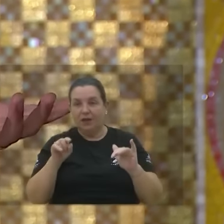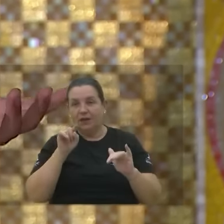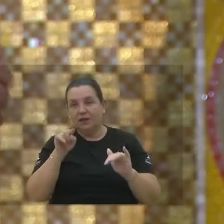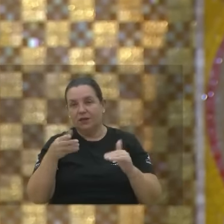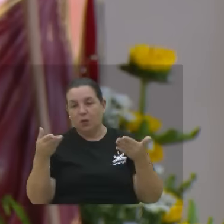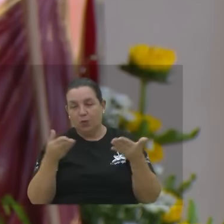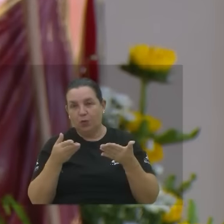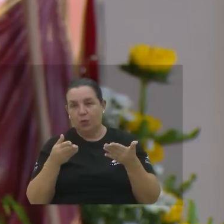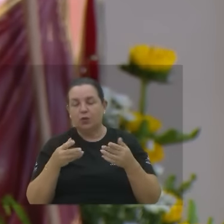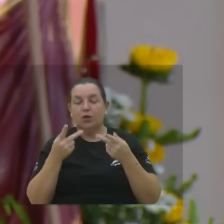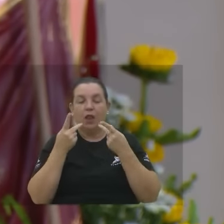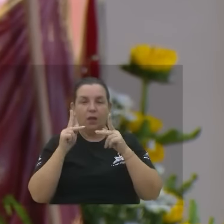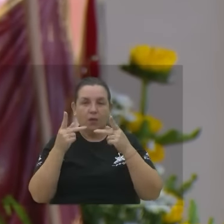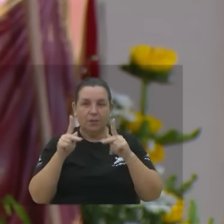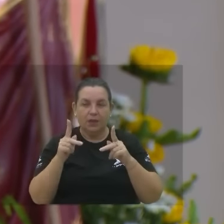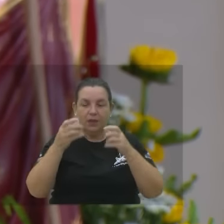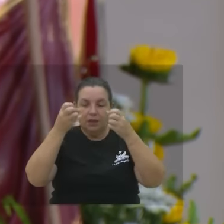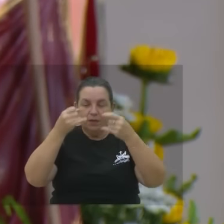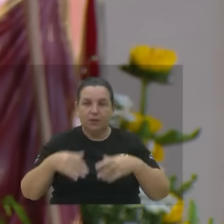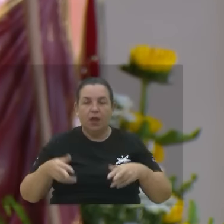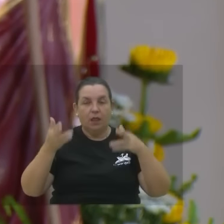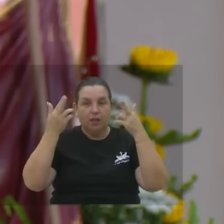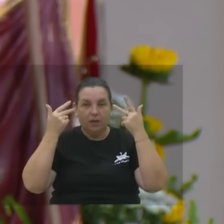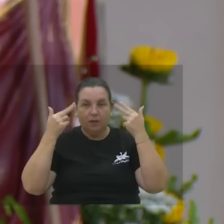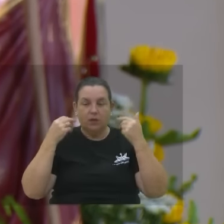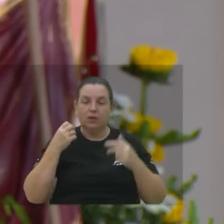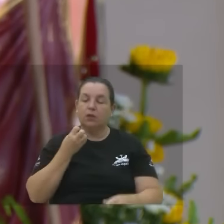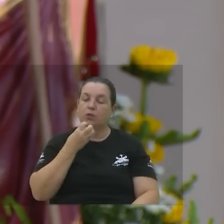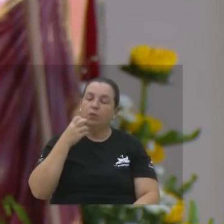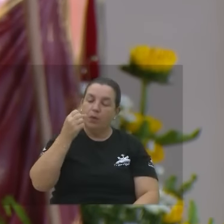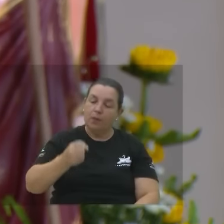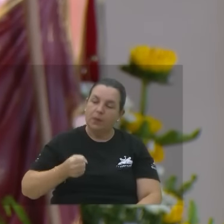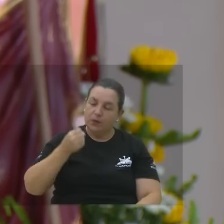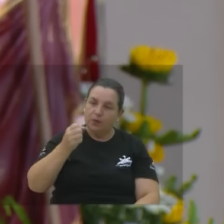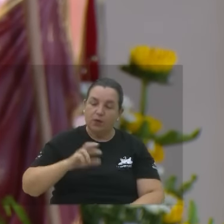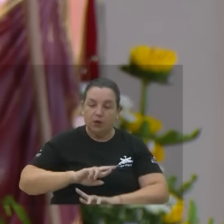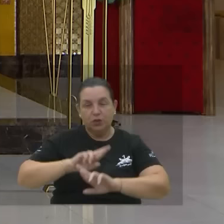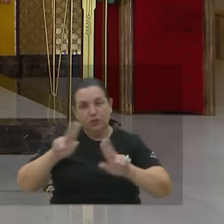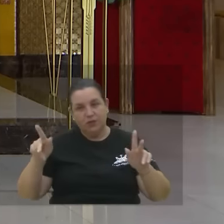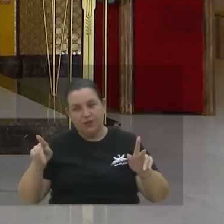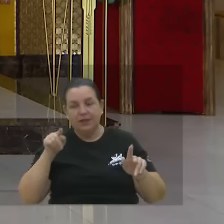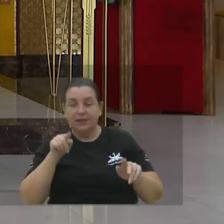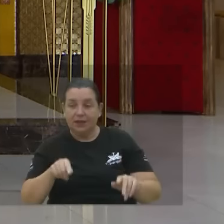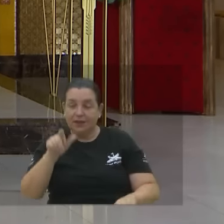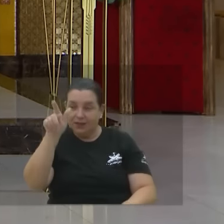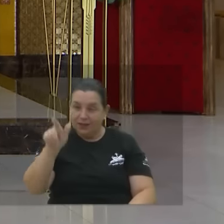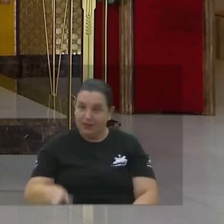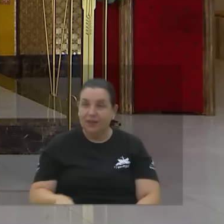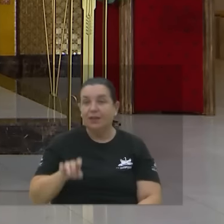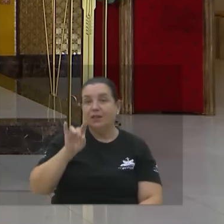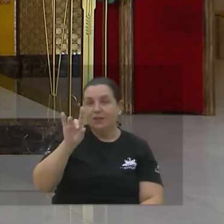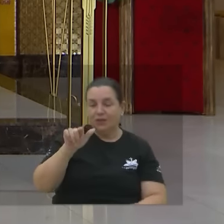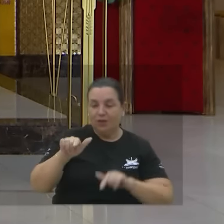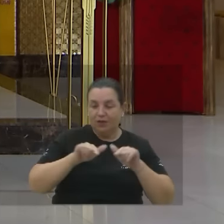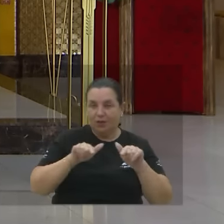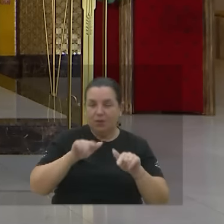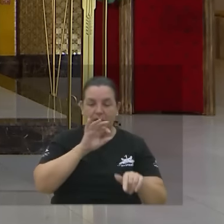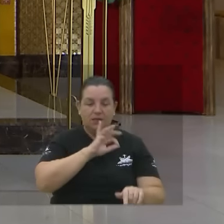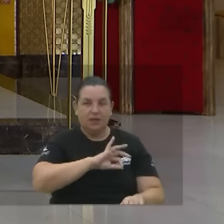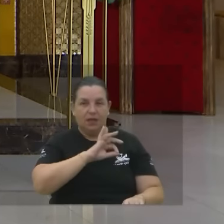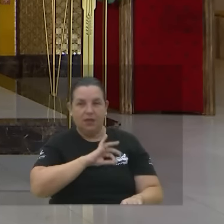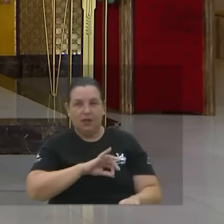hoje na homilia nos explicava sobre a natureza do bom pastor, a diferença entre aquele que somente trabalha pelo seu